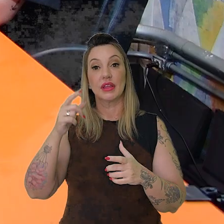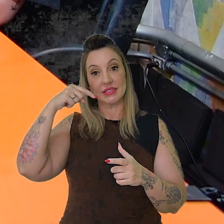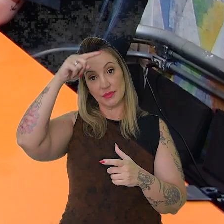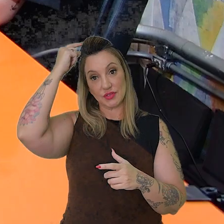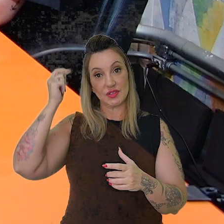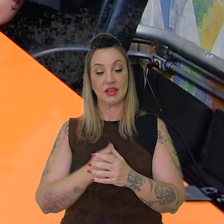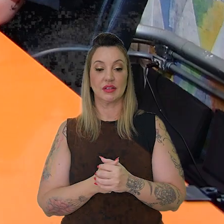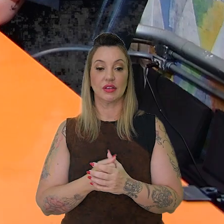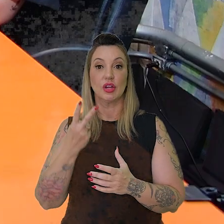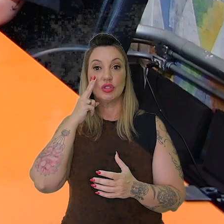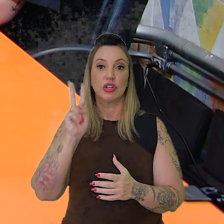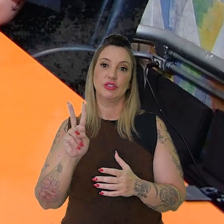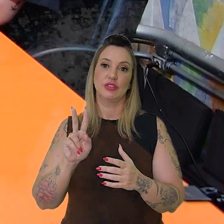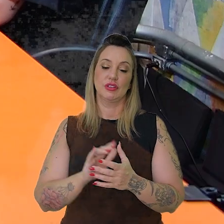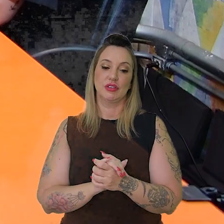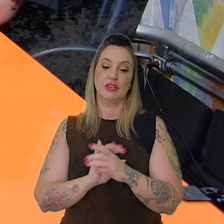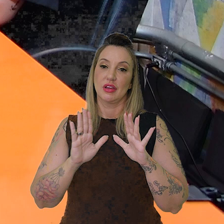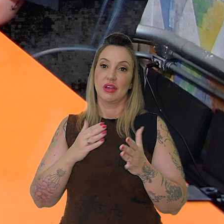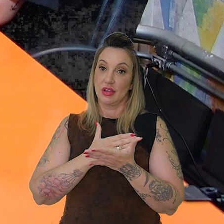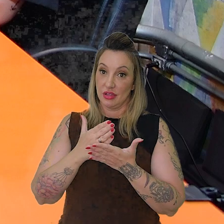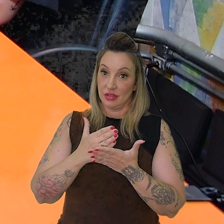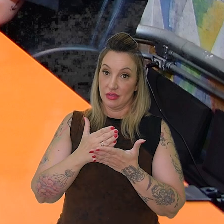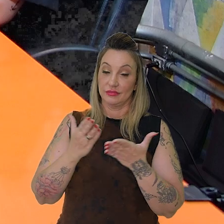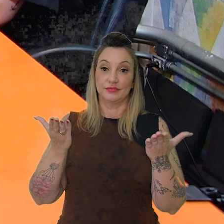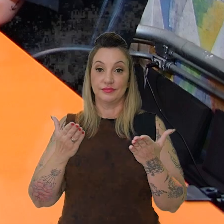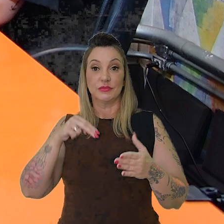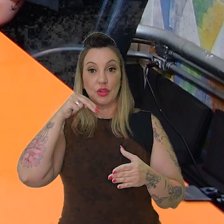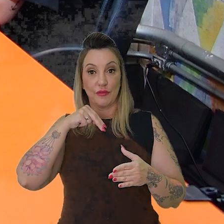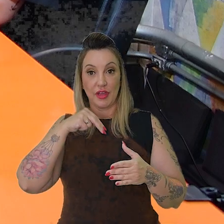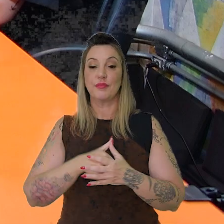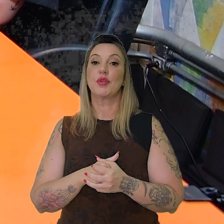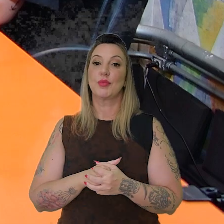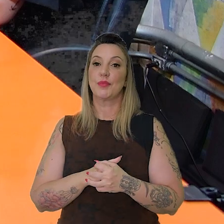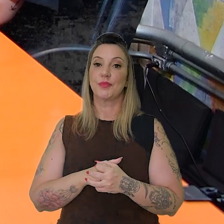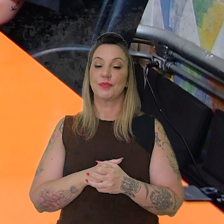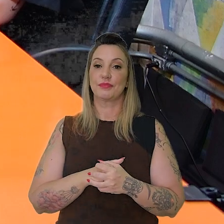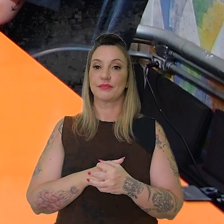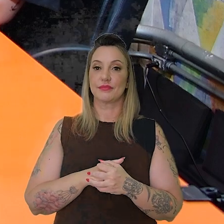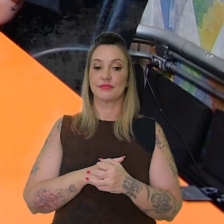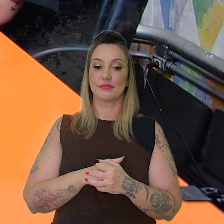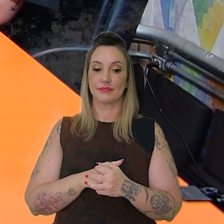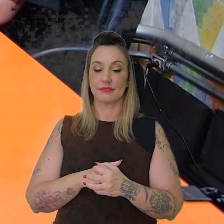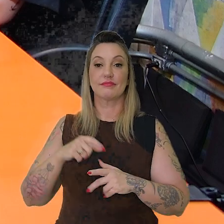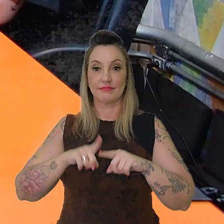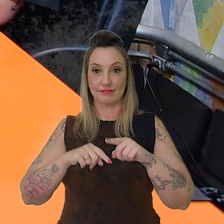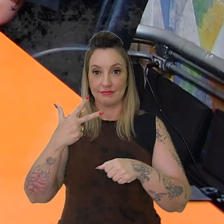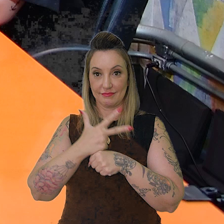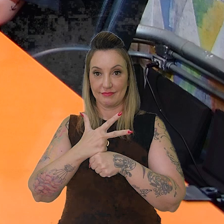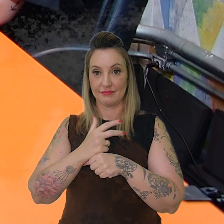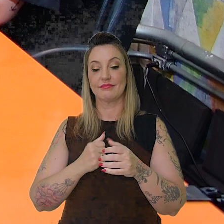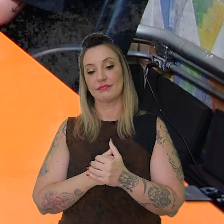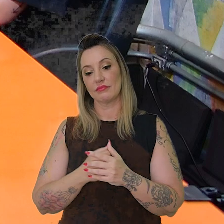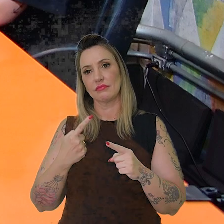lá no Espírito Santo São dois dias mas a gente vai começar a produção agora em novembro do do material